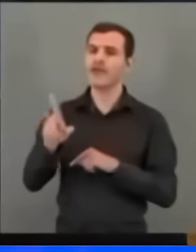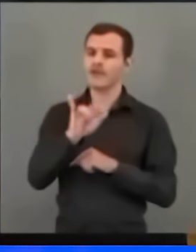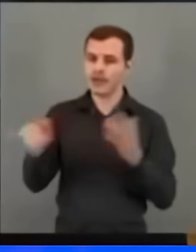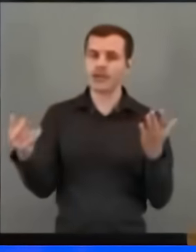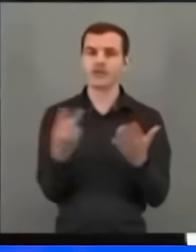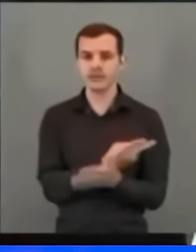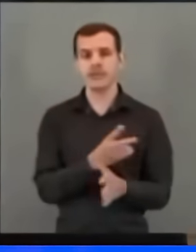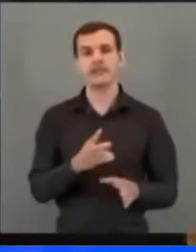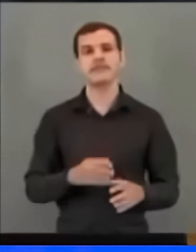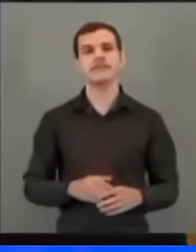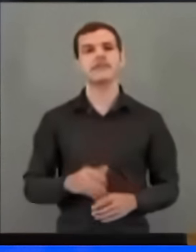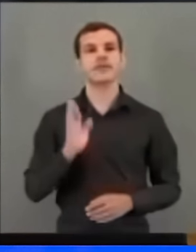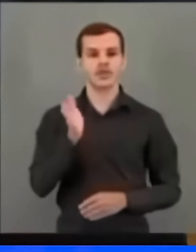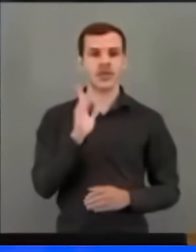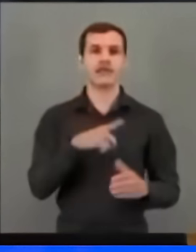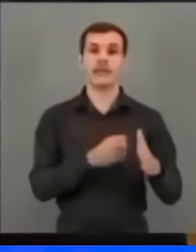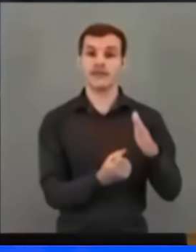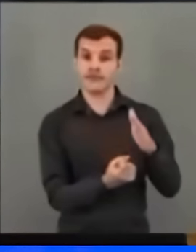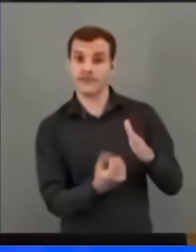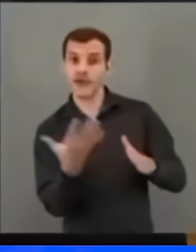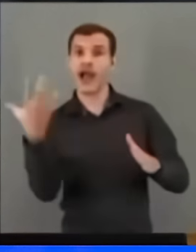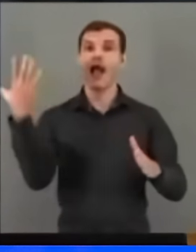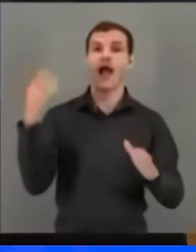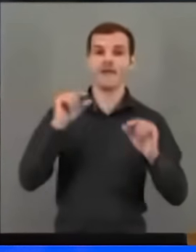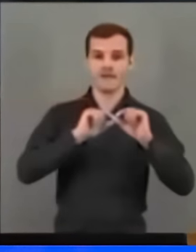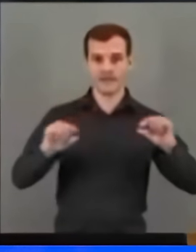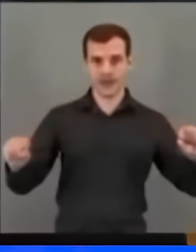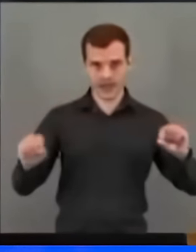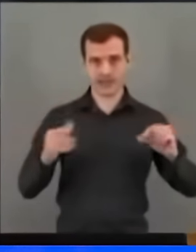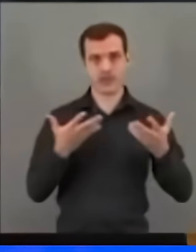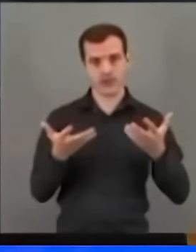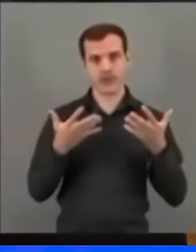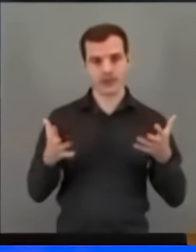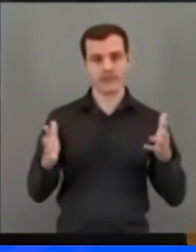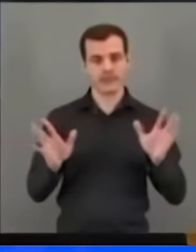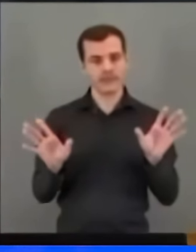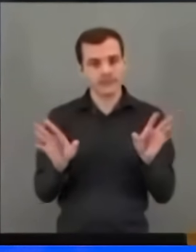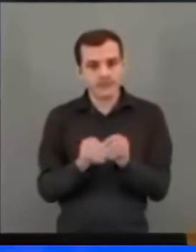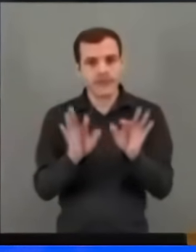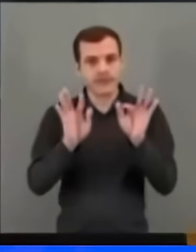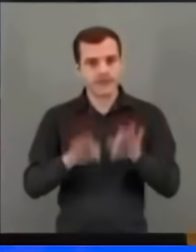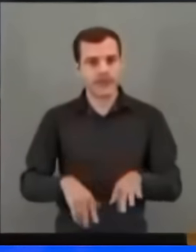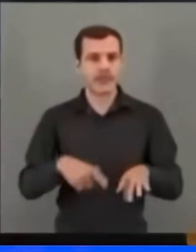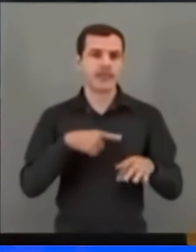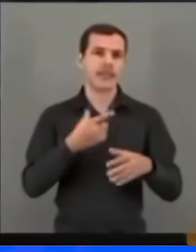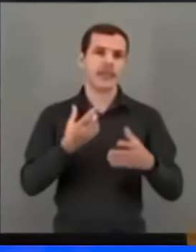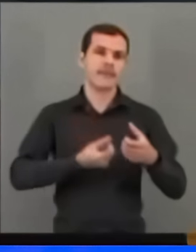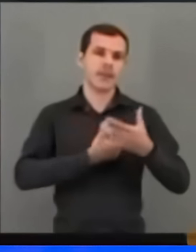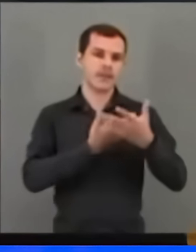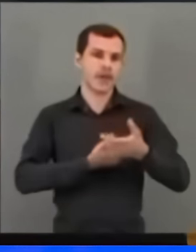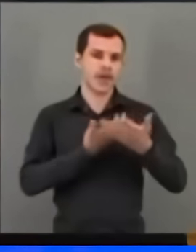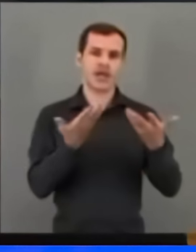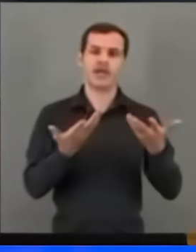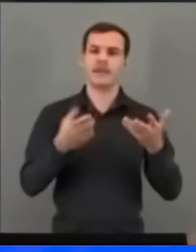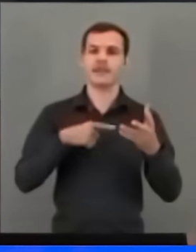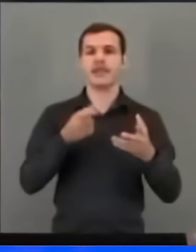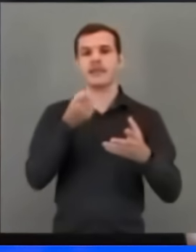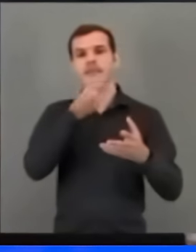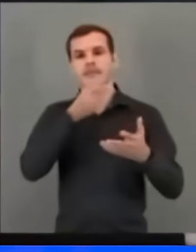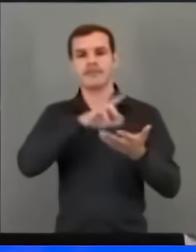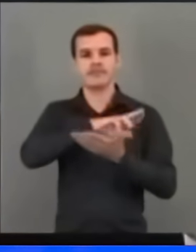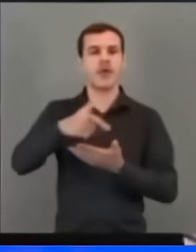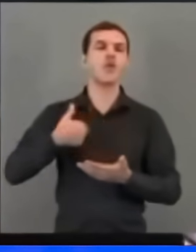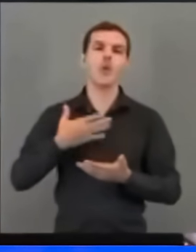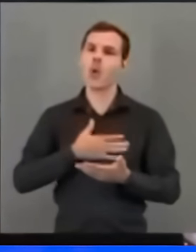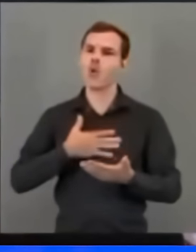foram citadas aqui várias frases, eu quero encerrar aqui também com vários poemas, né, vários ditados populares. Eu gosto sempre de citar a Bíblia, eu